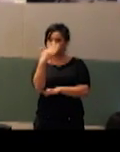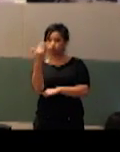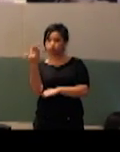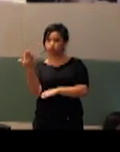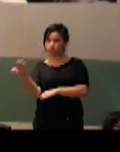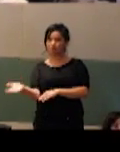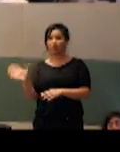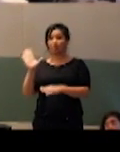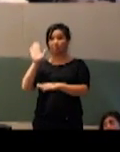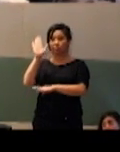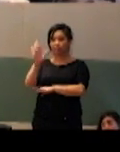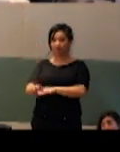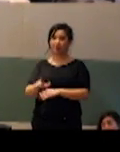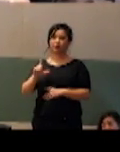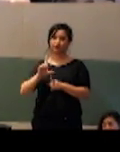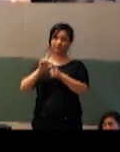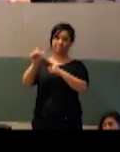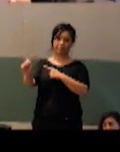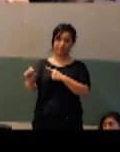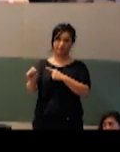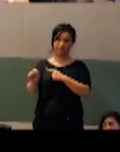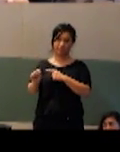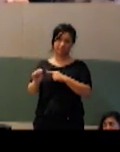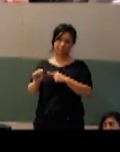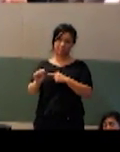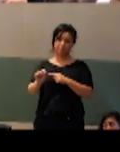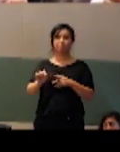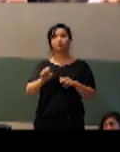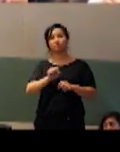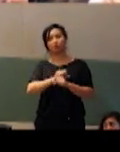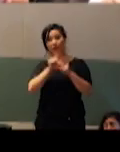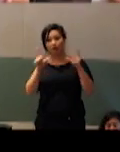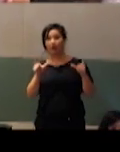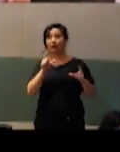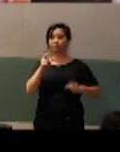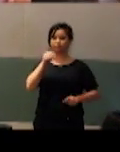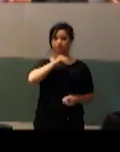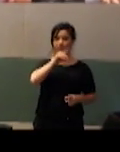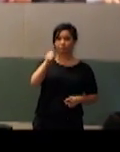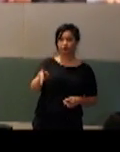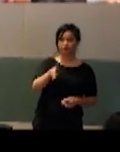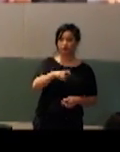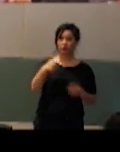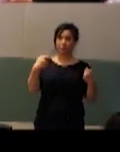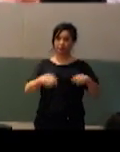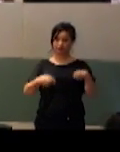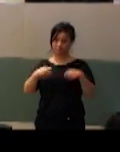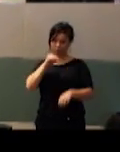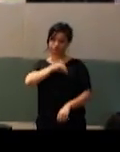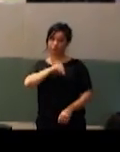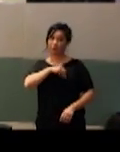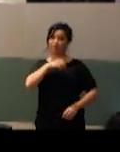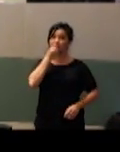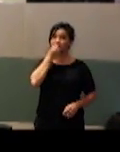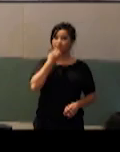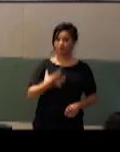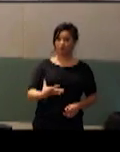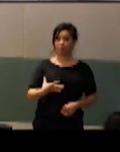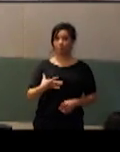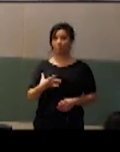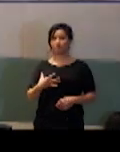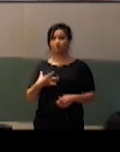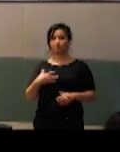de ensino. Obviamente, professores bem pagos, com um plano de carreira, com